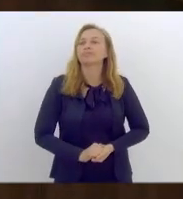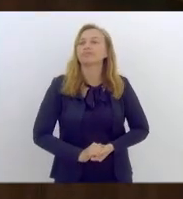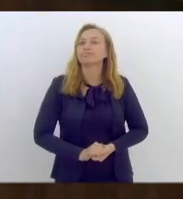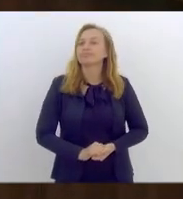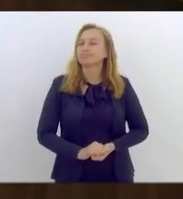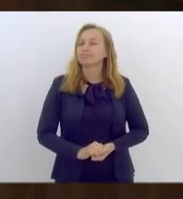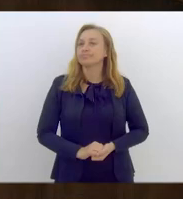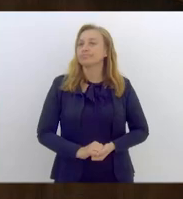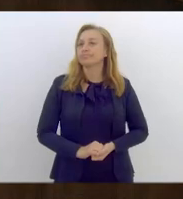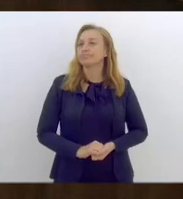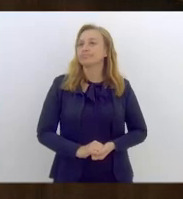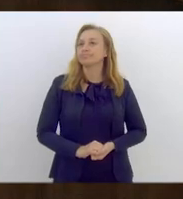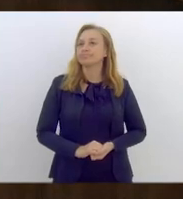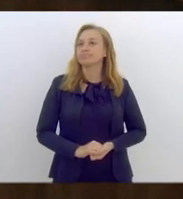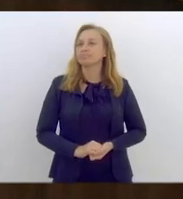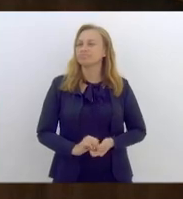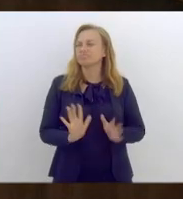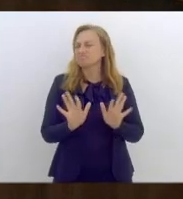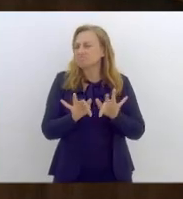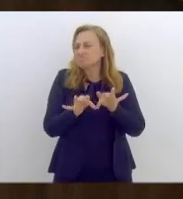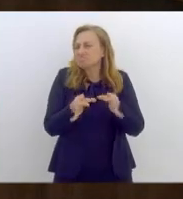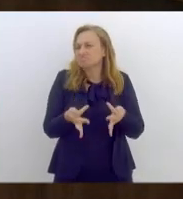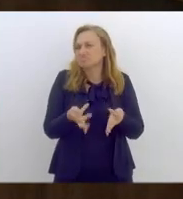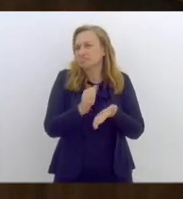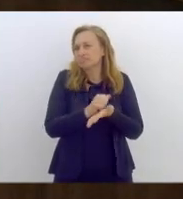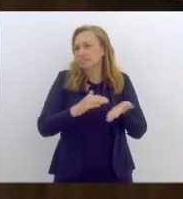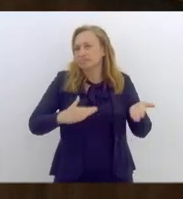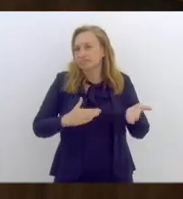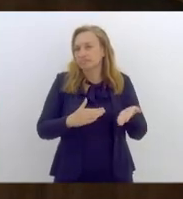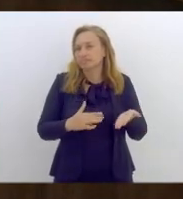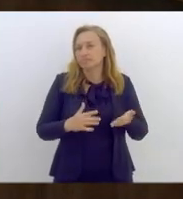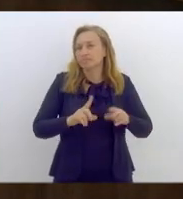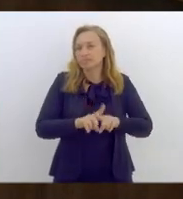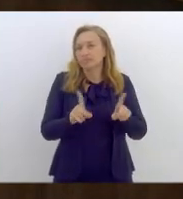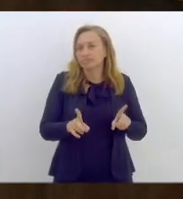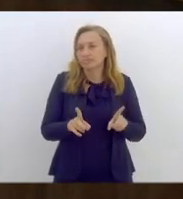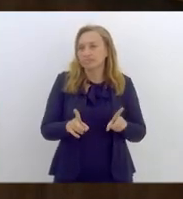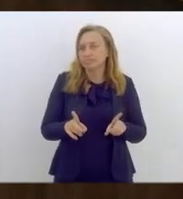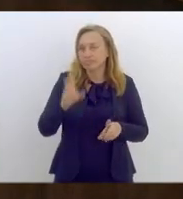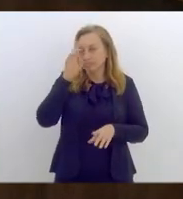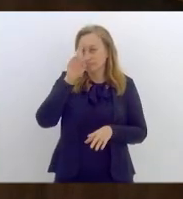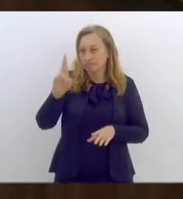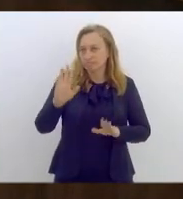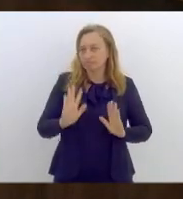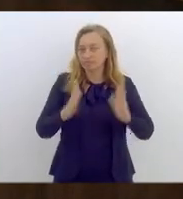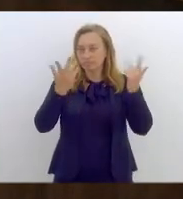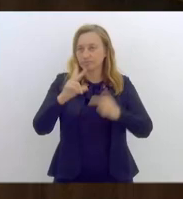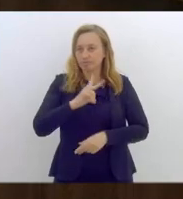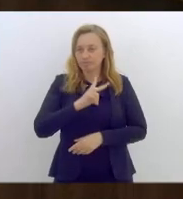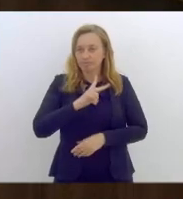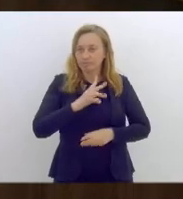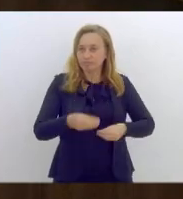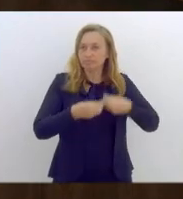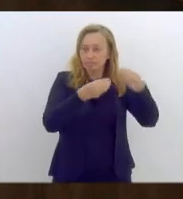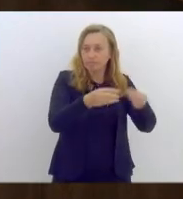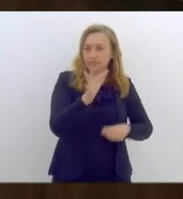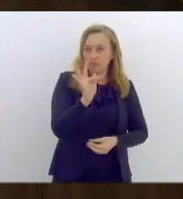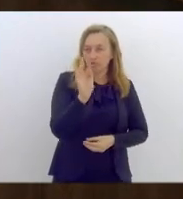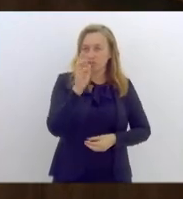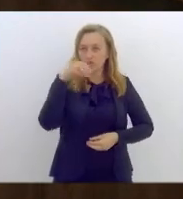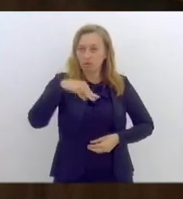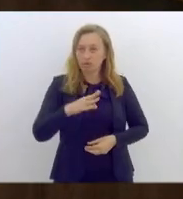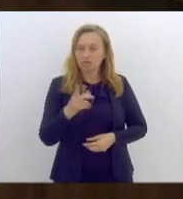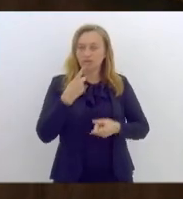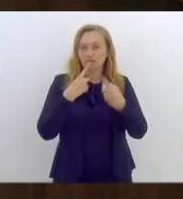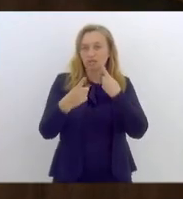uma singela atividade singeríssima mas vossa excelência estava fazendo uma comemoração pessoal que foi entregue ao fórum permanente diálogos de mulheres